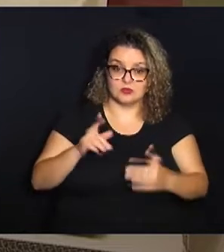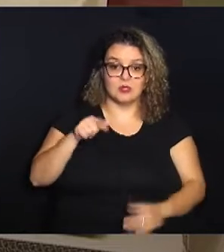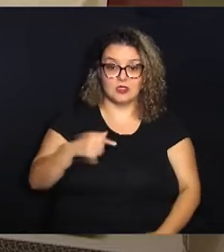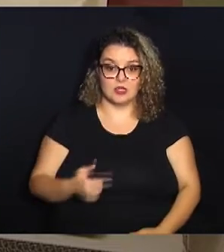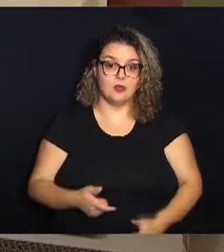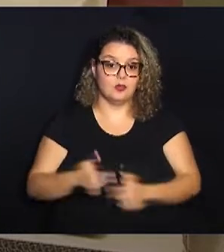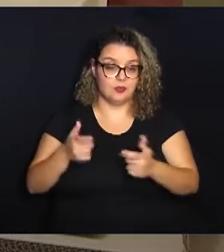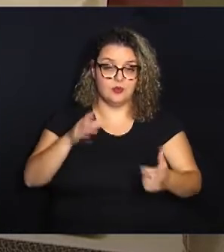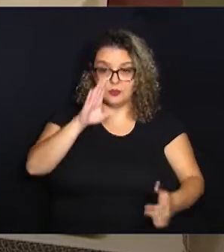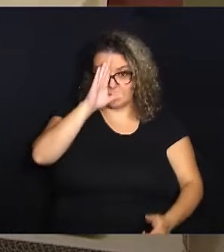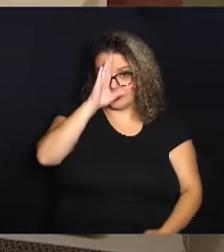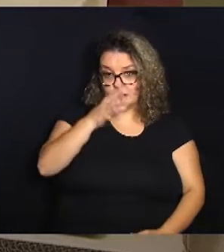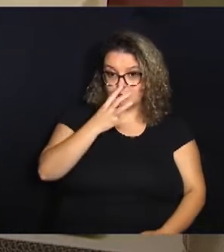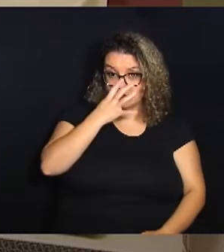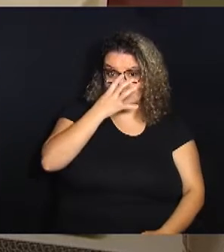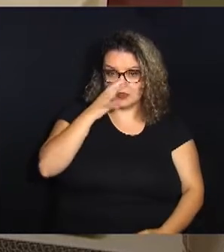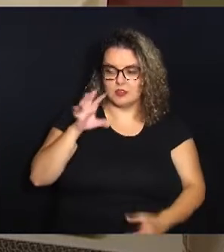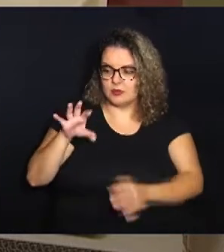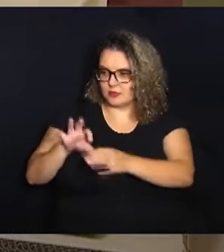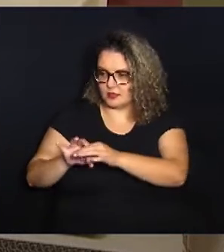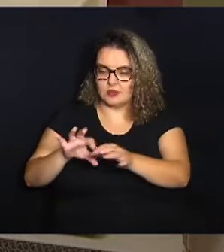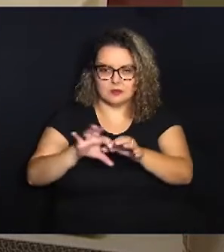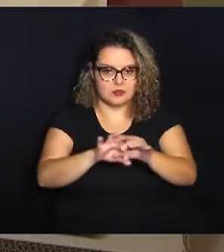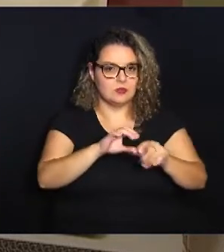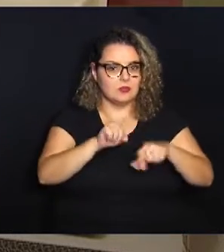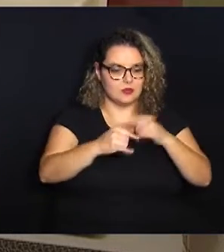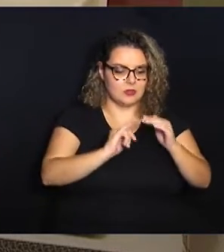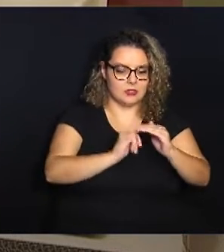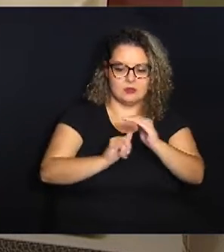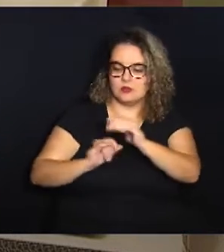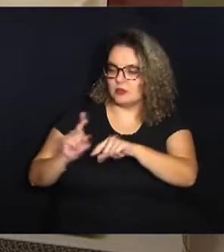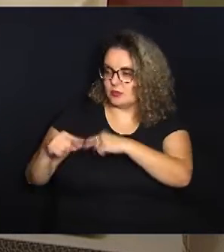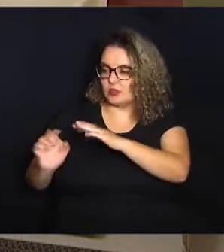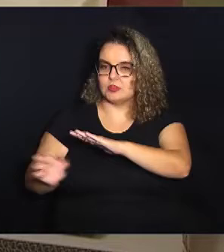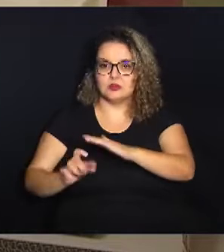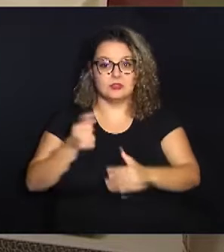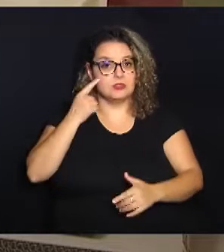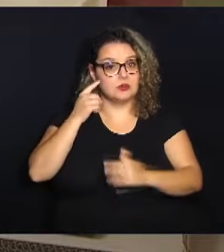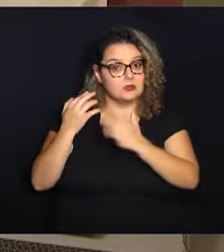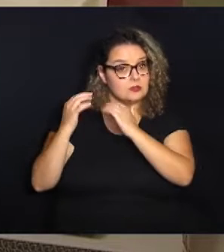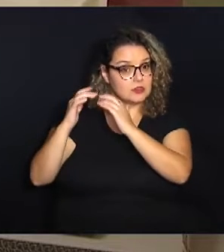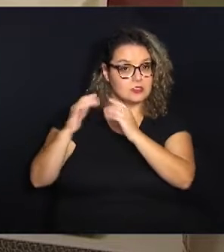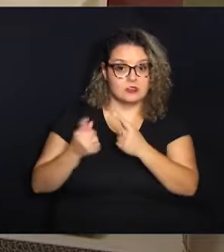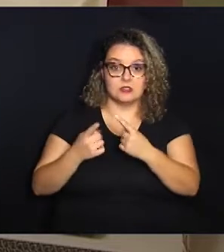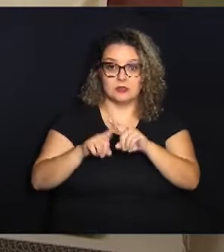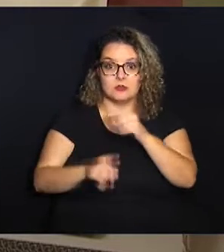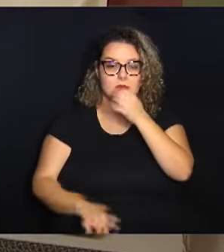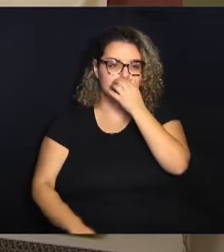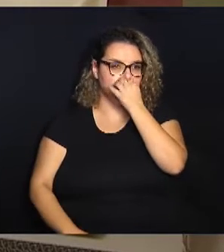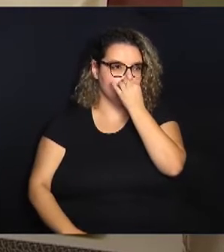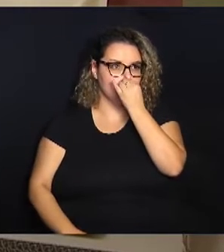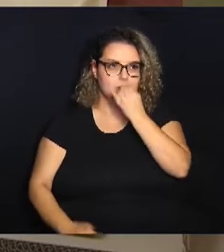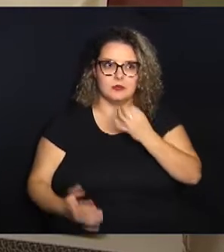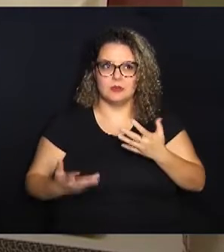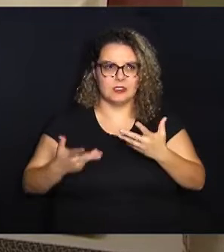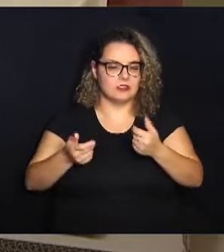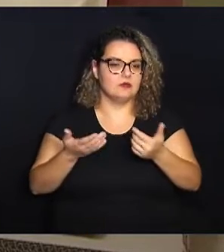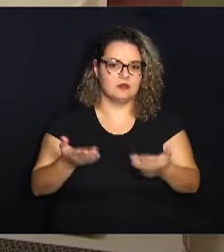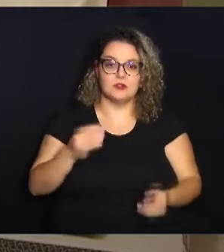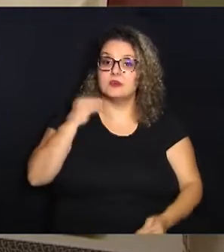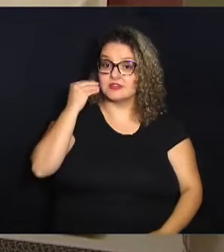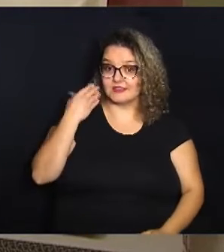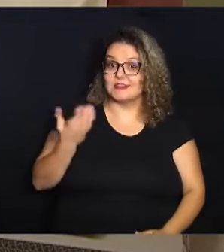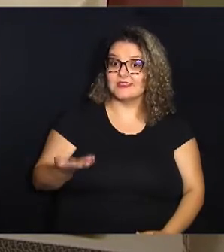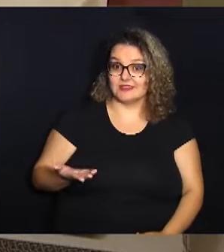ponto. E fazer conexões com outras startups, com outras empresas, pensando em parcerias. Está sendo assim, incrível essa